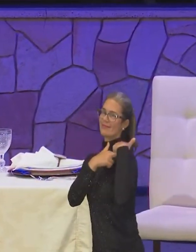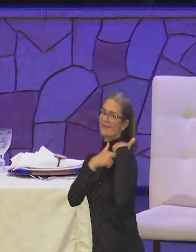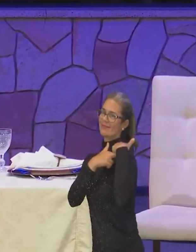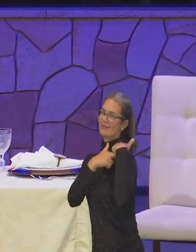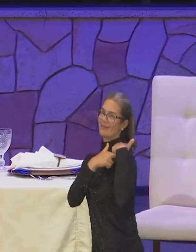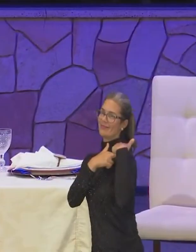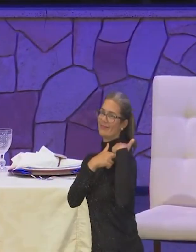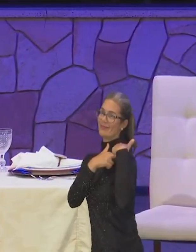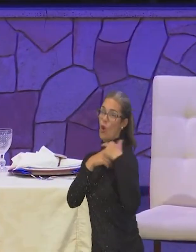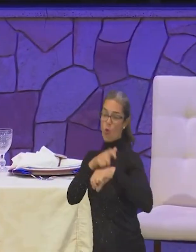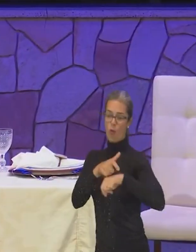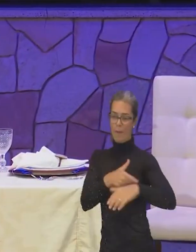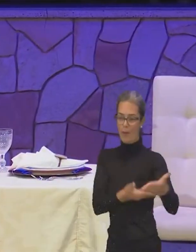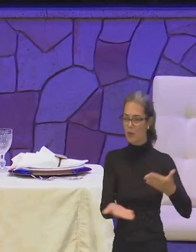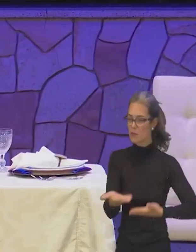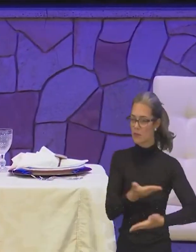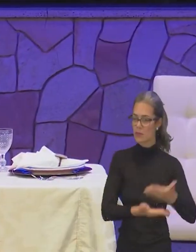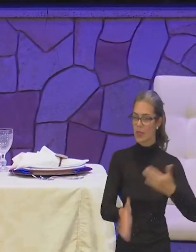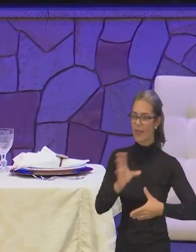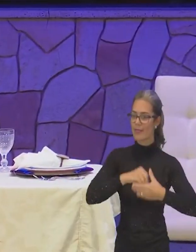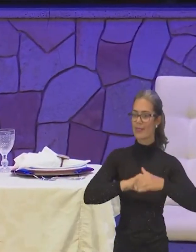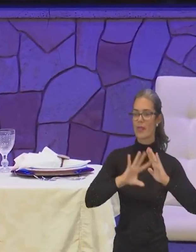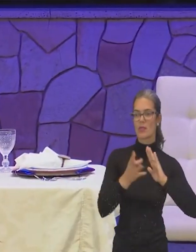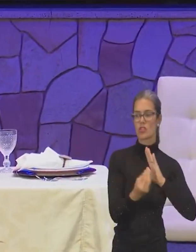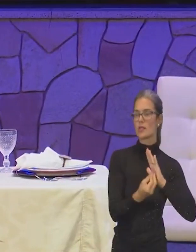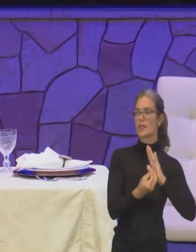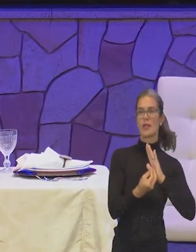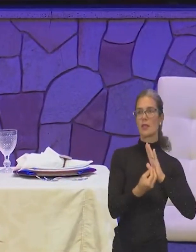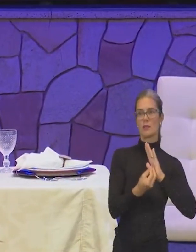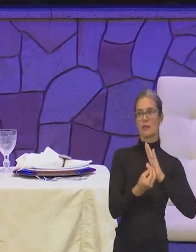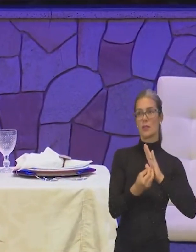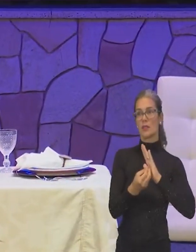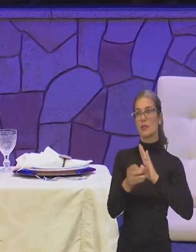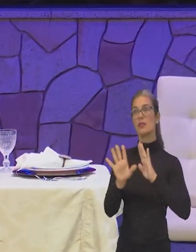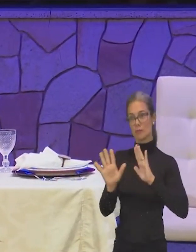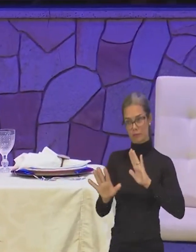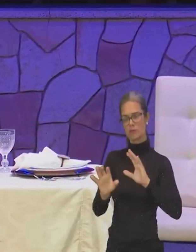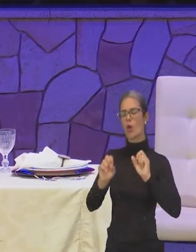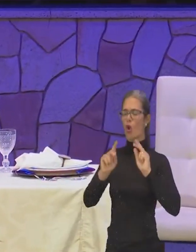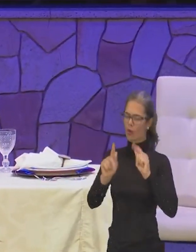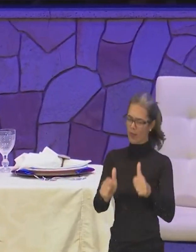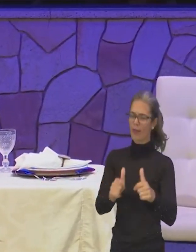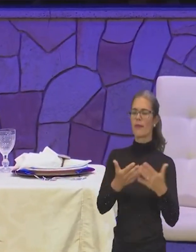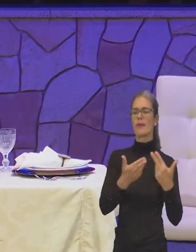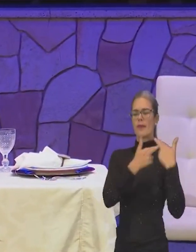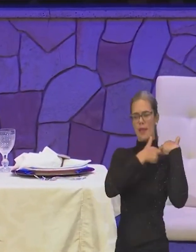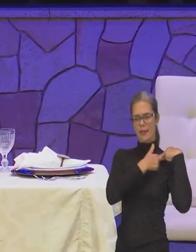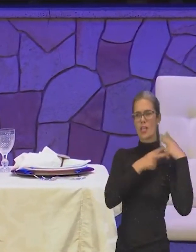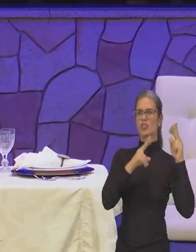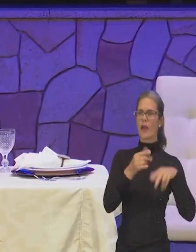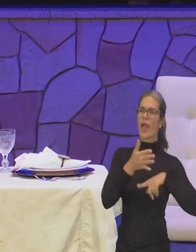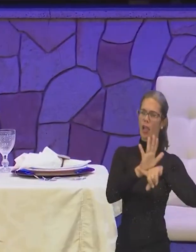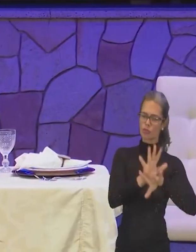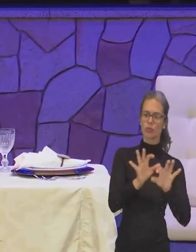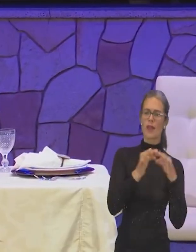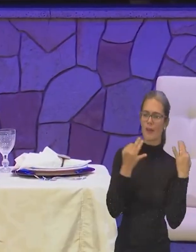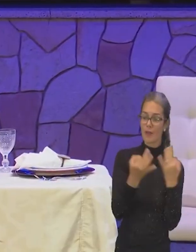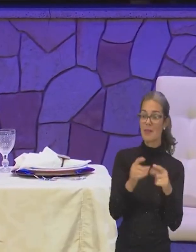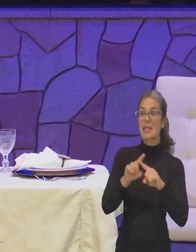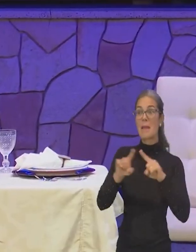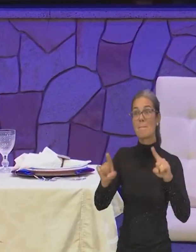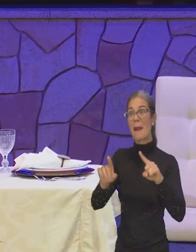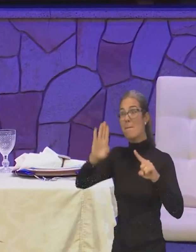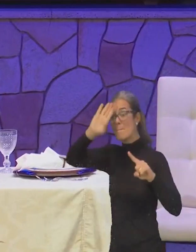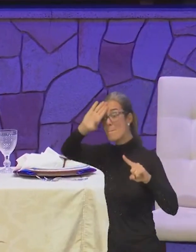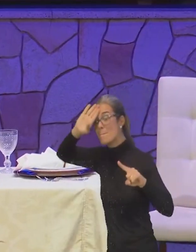da igreja. A igreja tem outras responsabilidades para com as famílias, mas a responsabilidade de produzir alimento para a